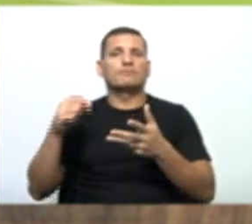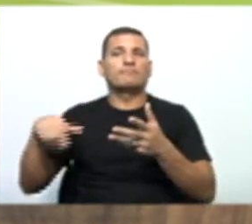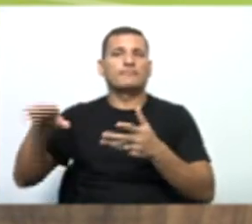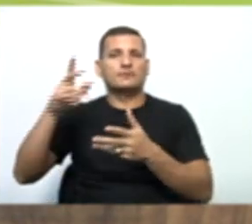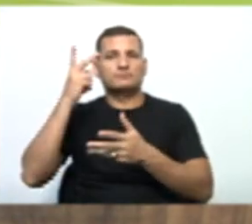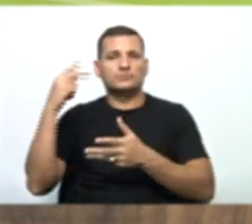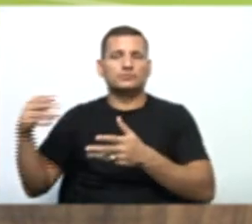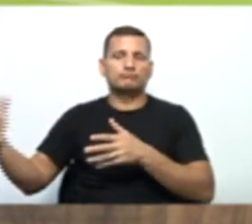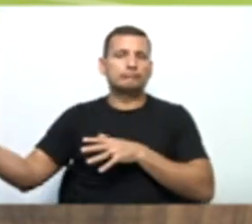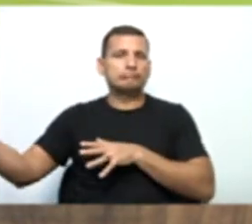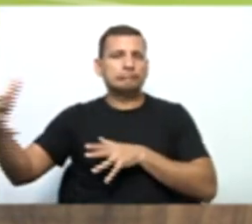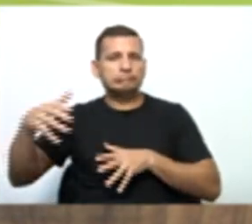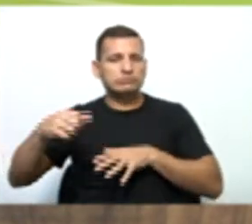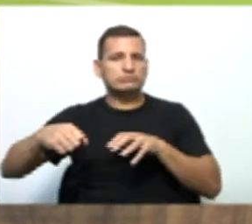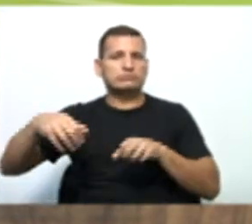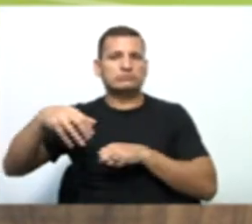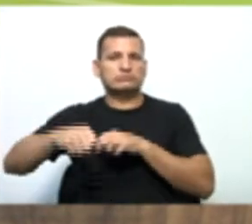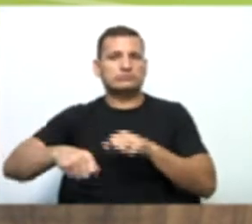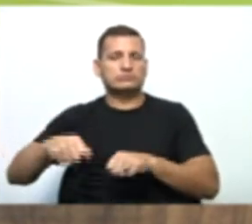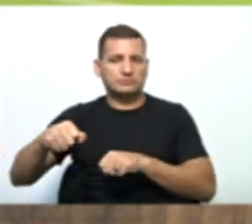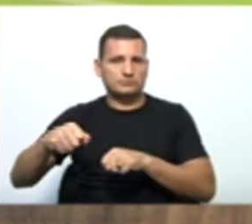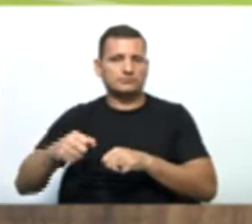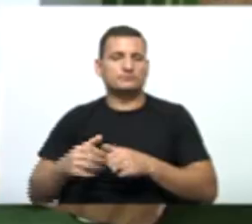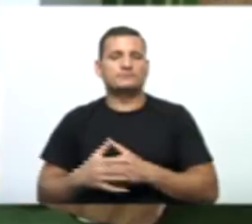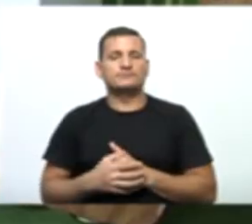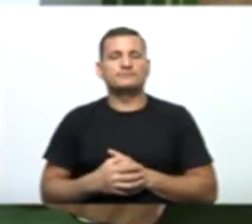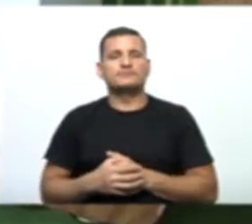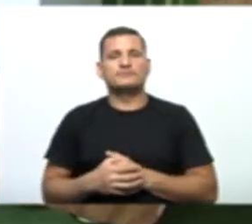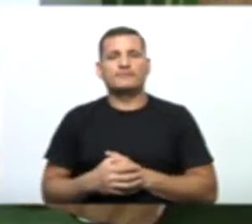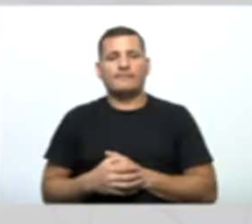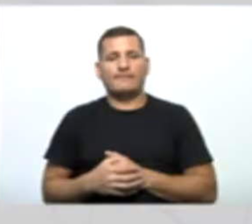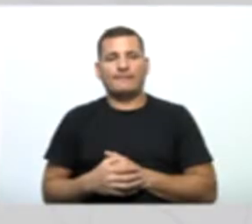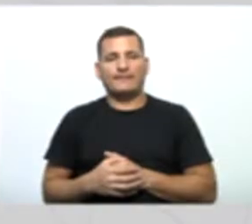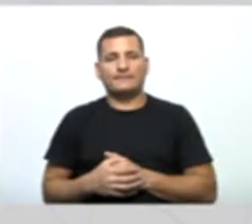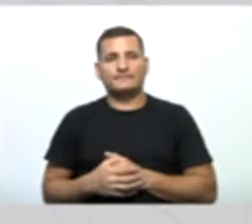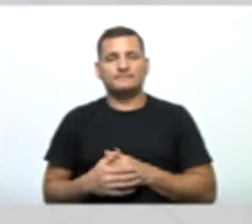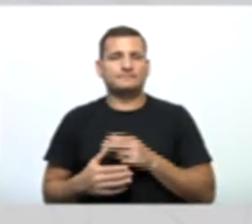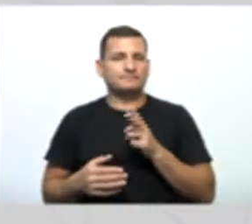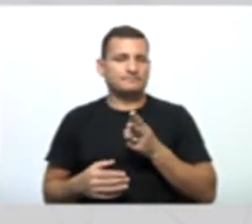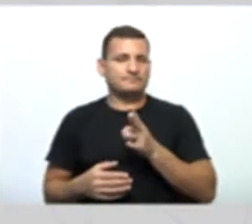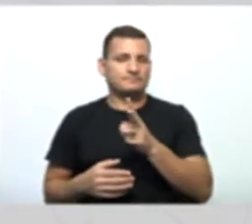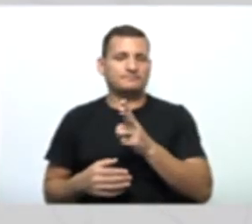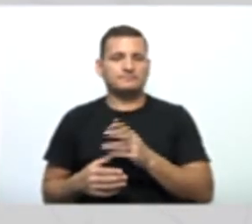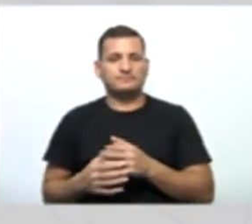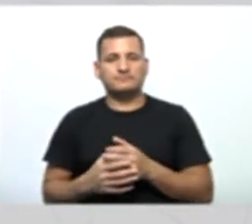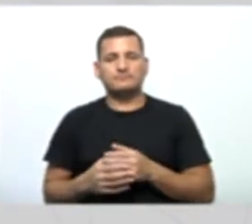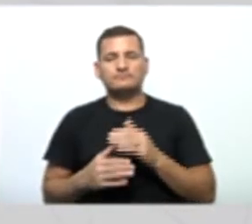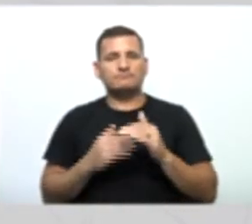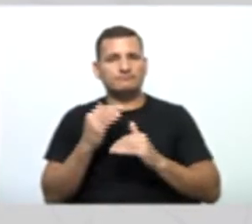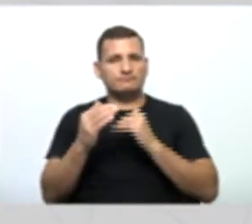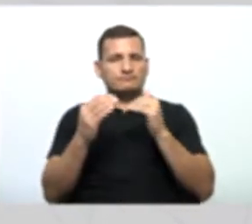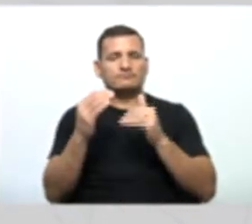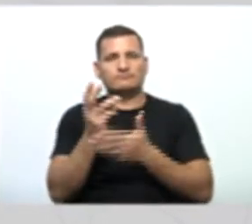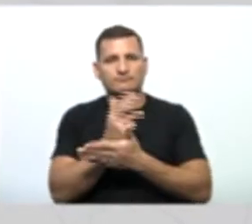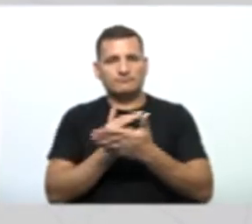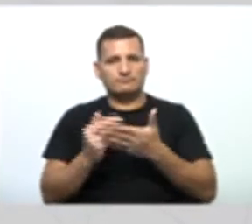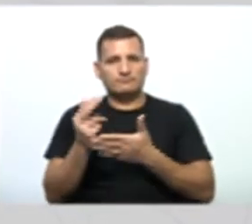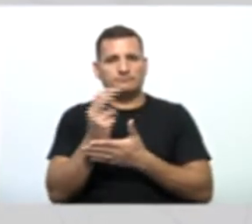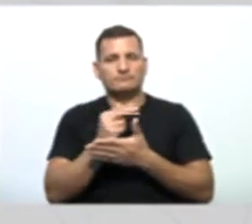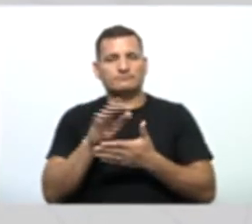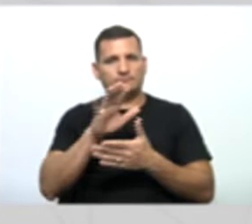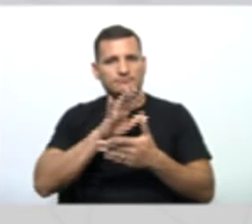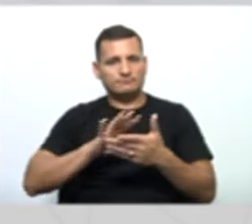mais esses usuários. É isso aí. Então, continuando aqui, ó, processo de desenvolvimento de interface,